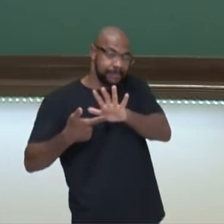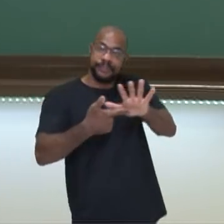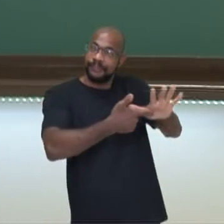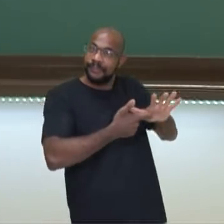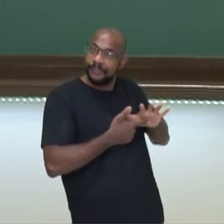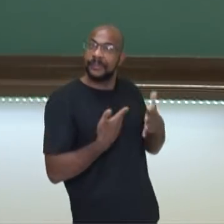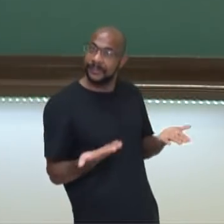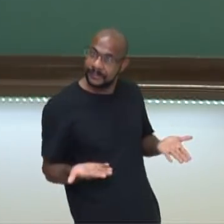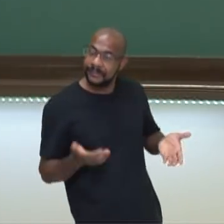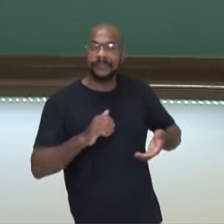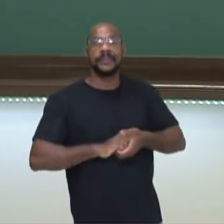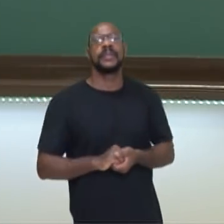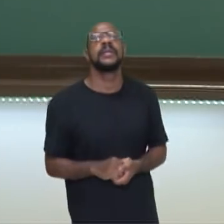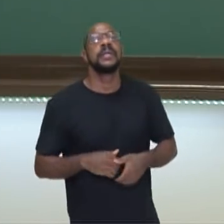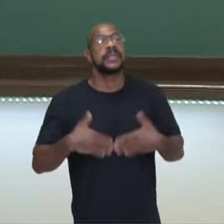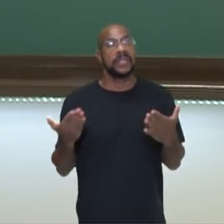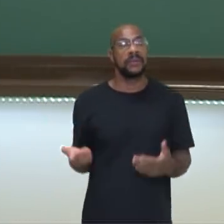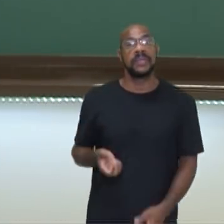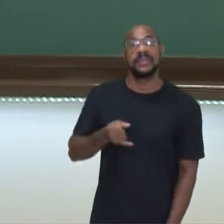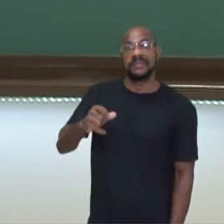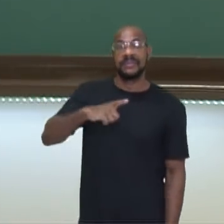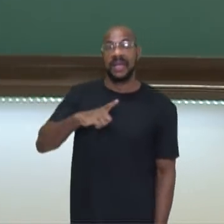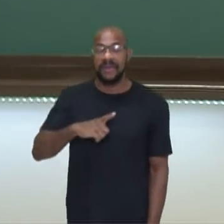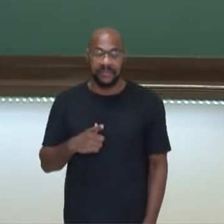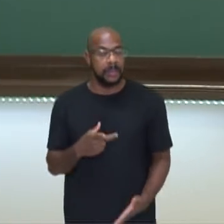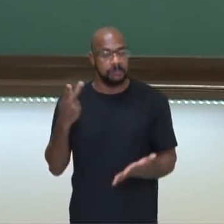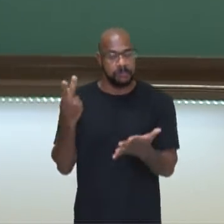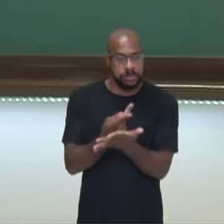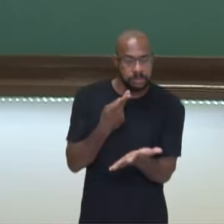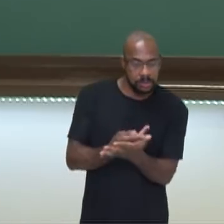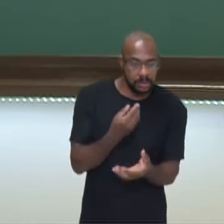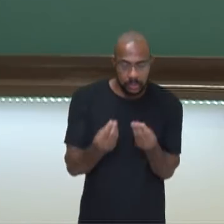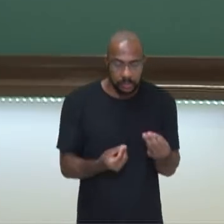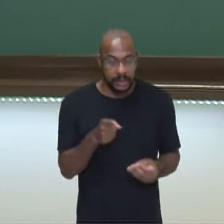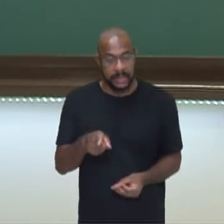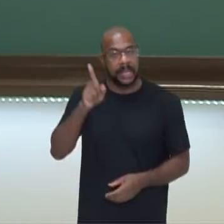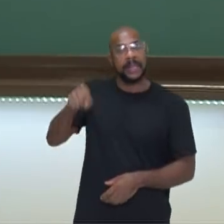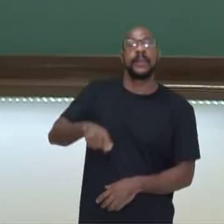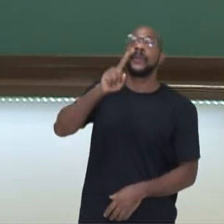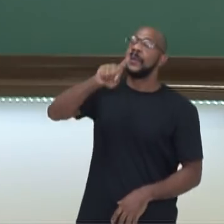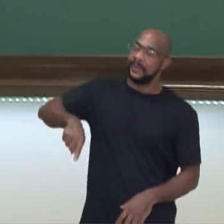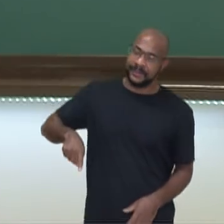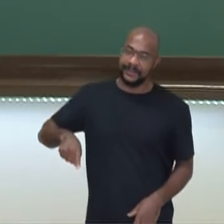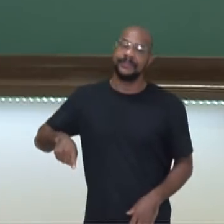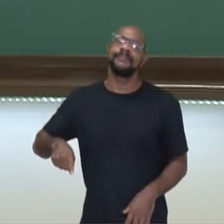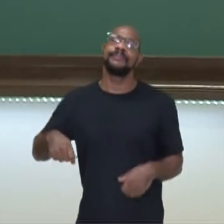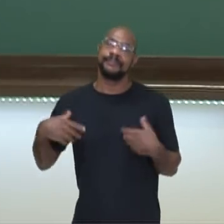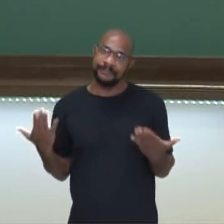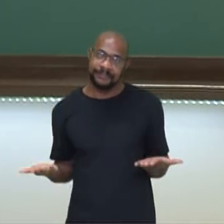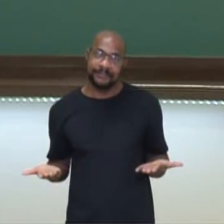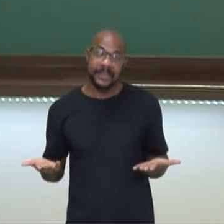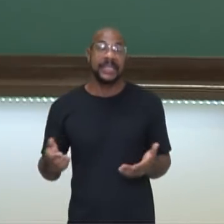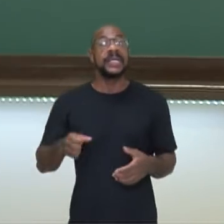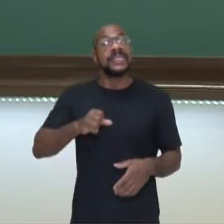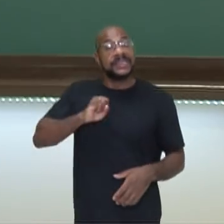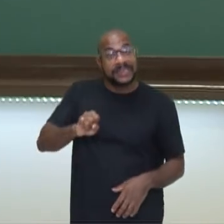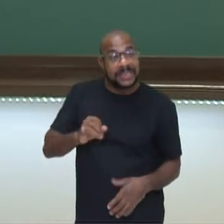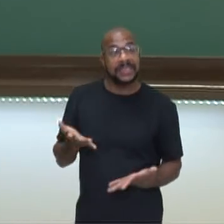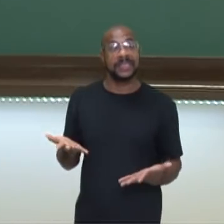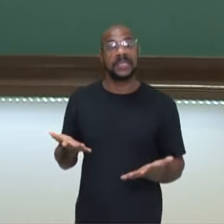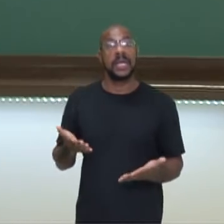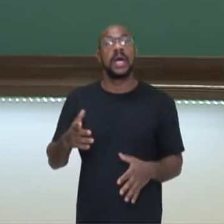correto, o deputado toma posse. Se houvesse irregularidade, o deputado era excluído. Portanto, caso em